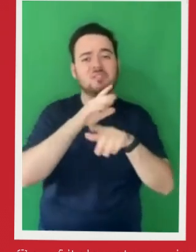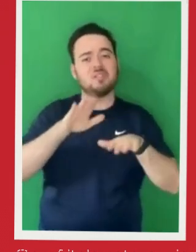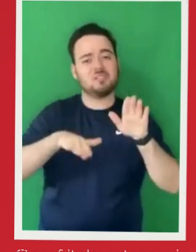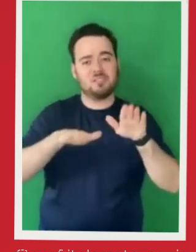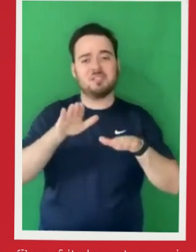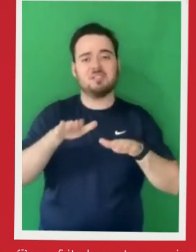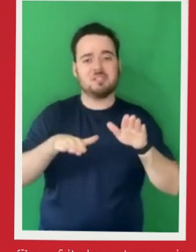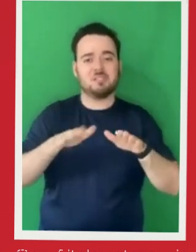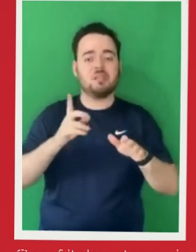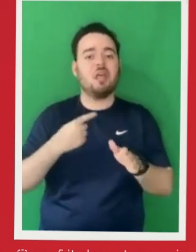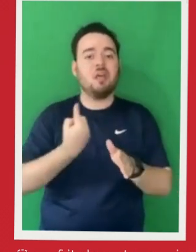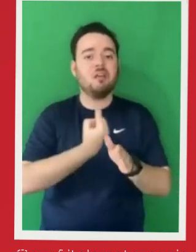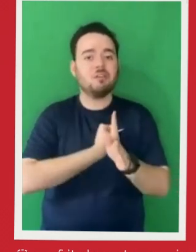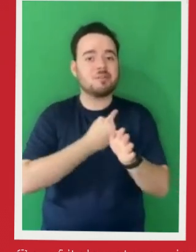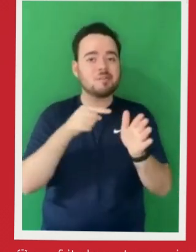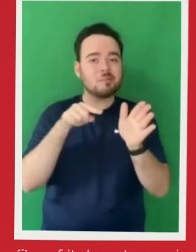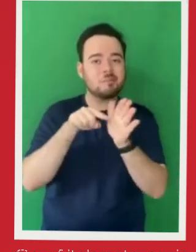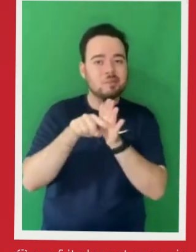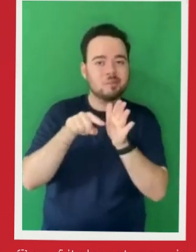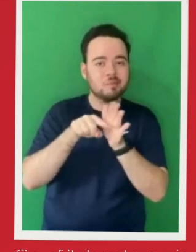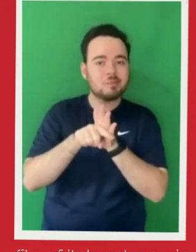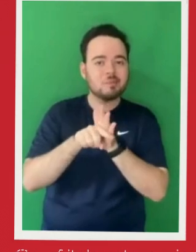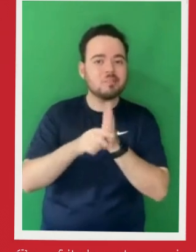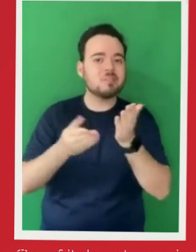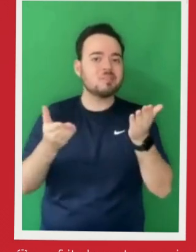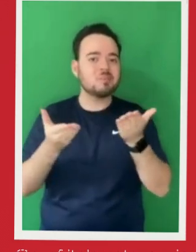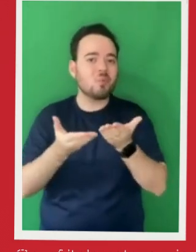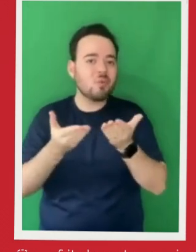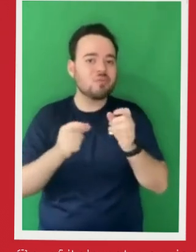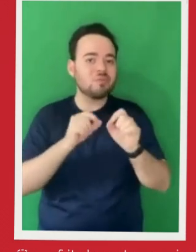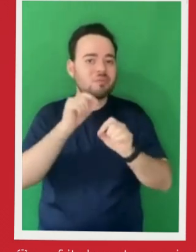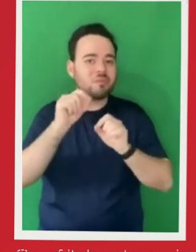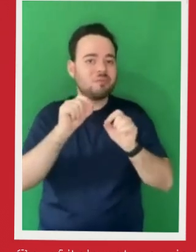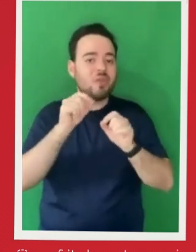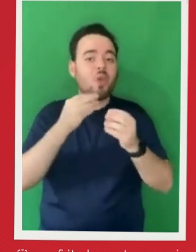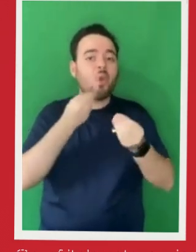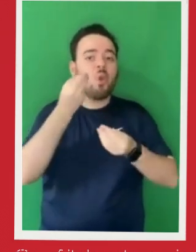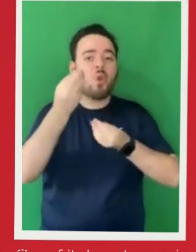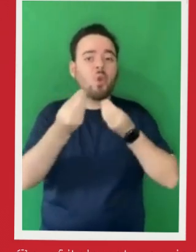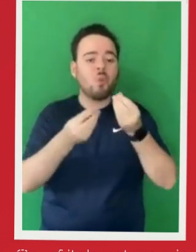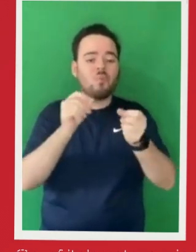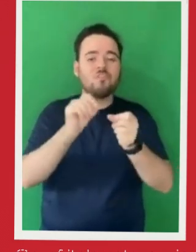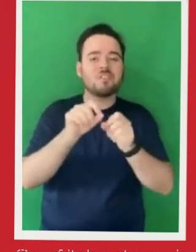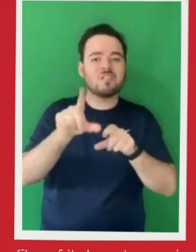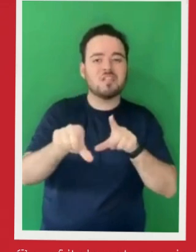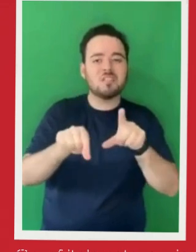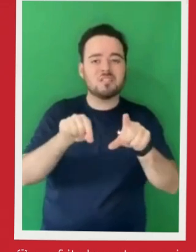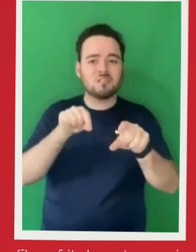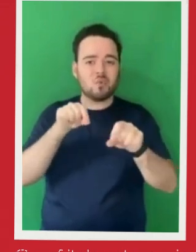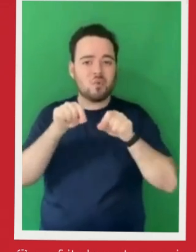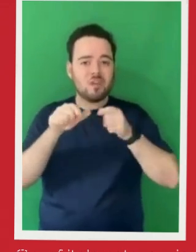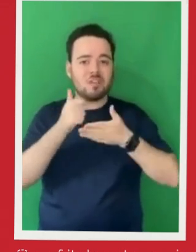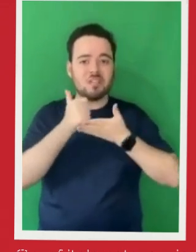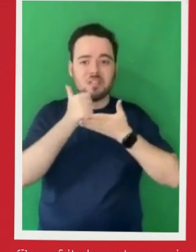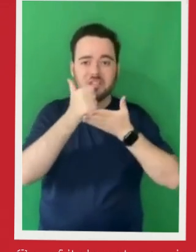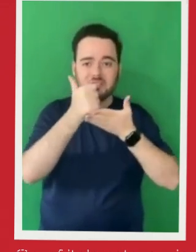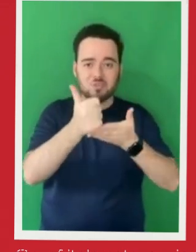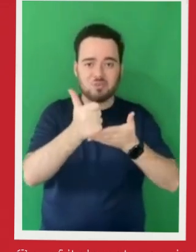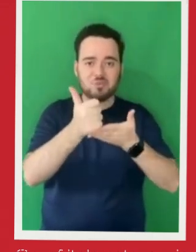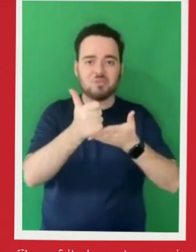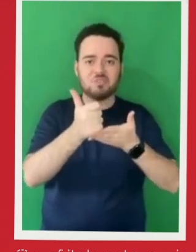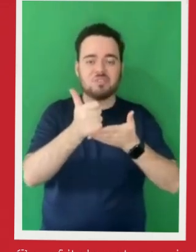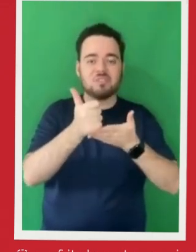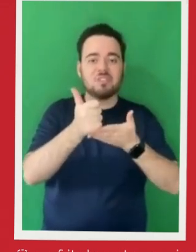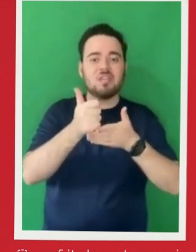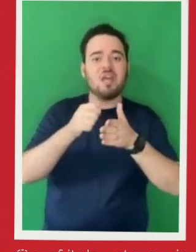escolhas difíceis. Então, a nossa pergunta, uma parte do nosso encontro hoje, é como fazer essas escolhas que